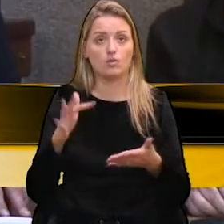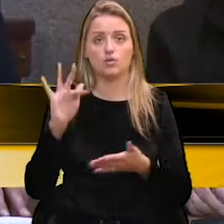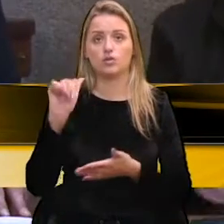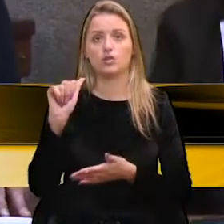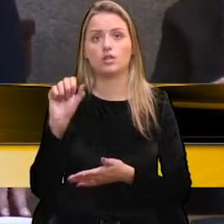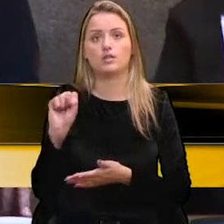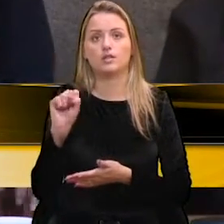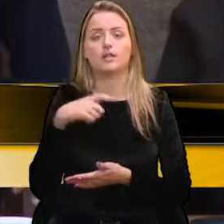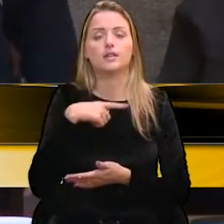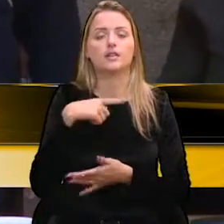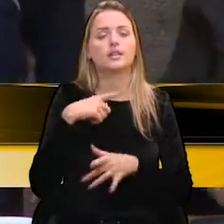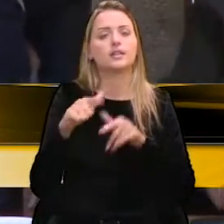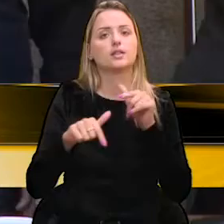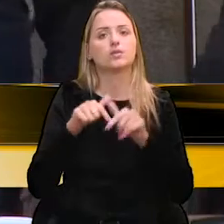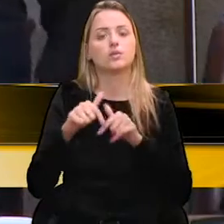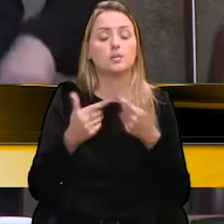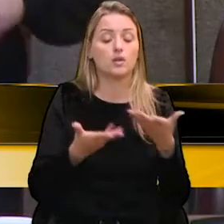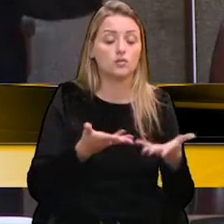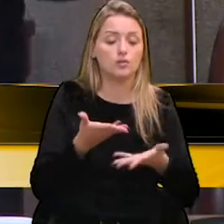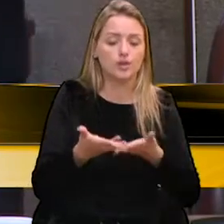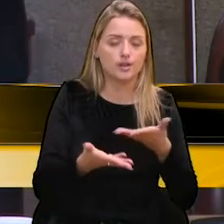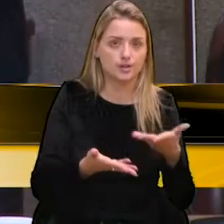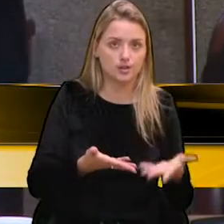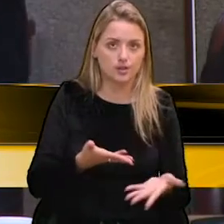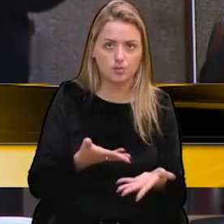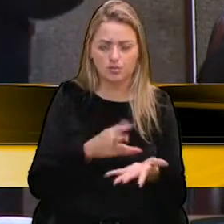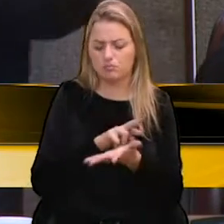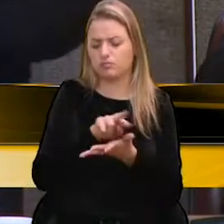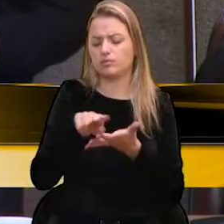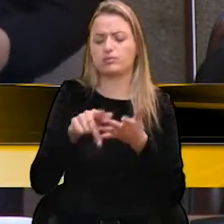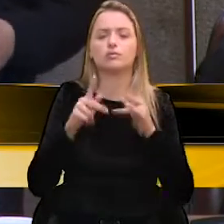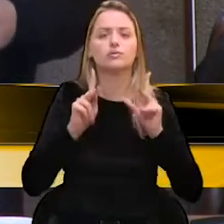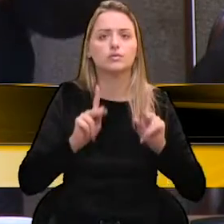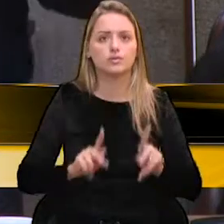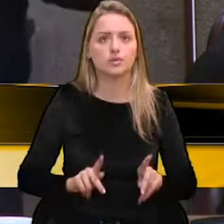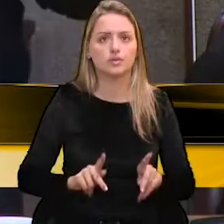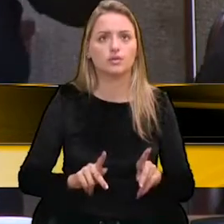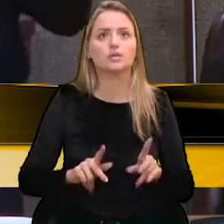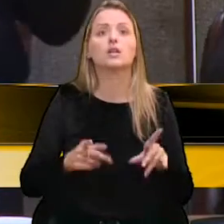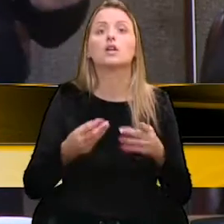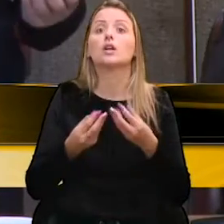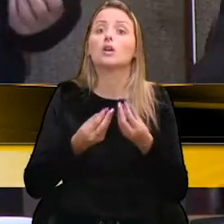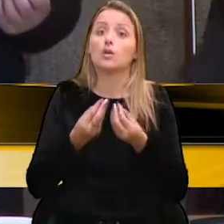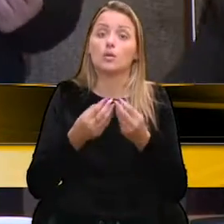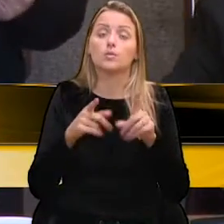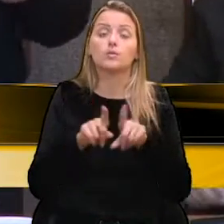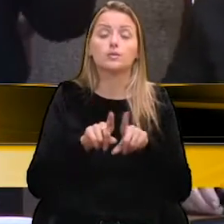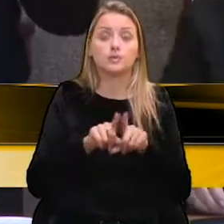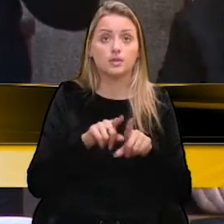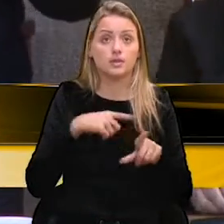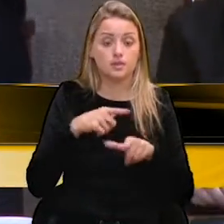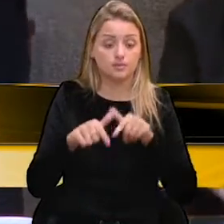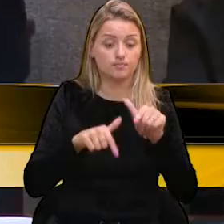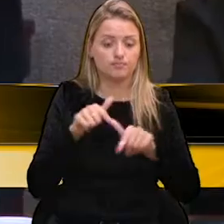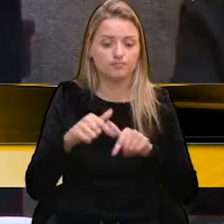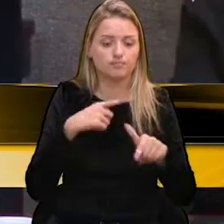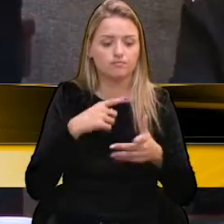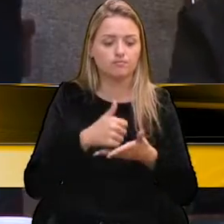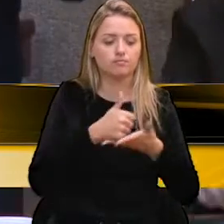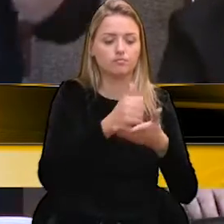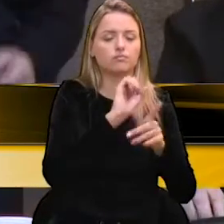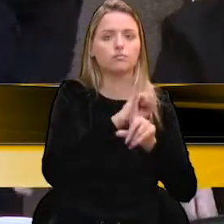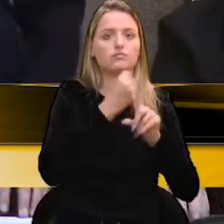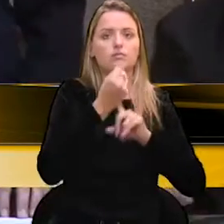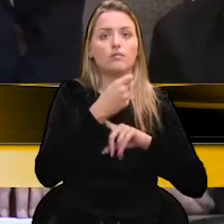FAS ela tem um trabalho de atender várias pessoas, né, vereador Diló? Como também tem um trabalho de ter lá assistente social,